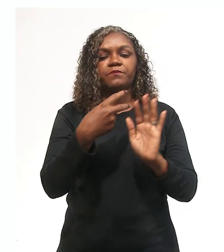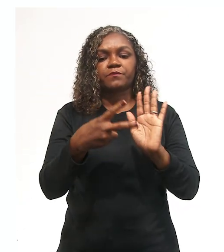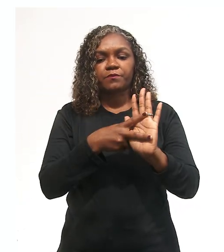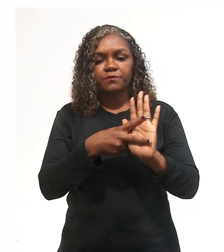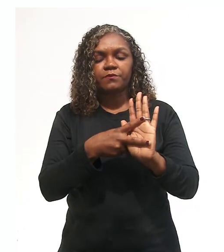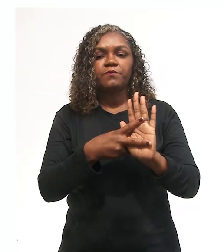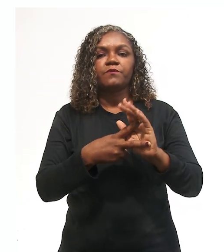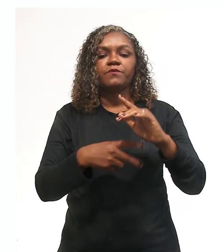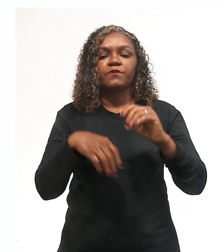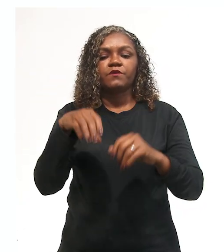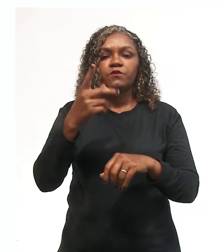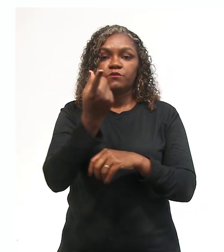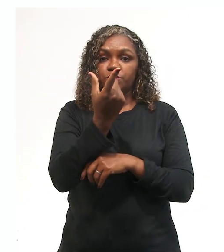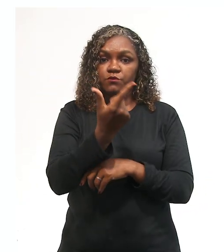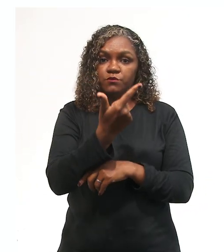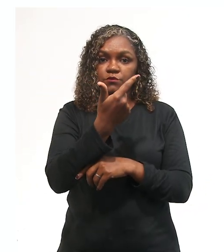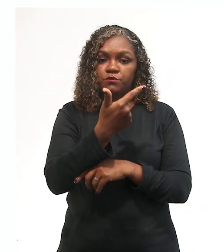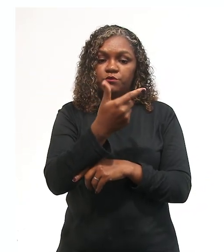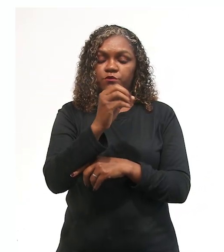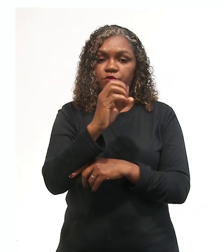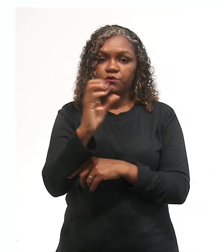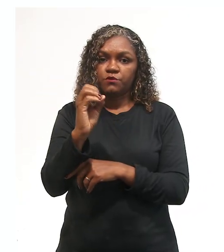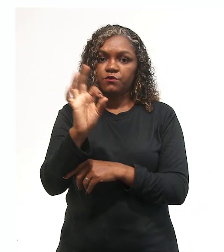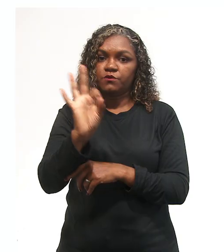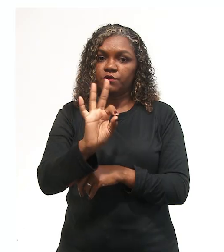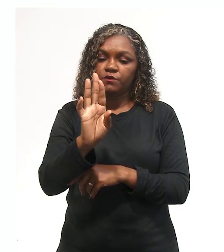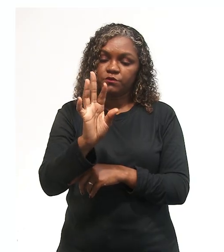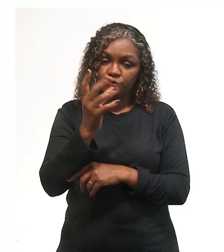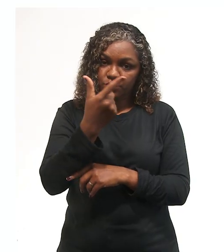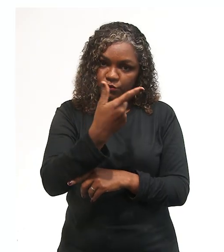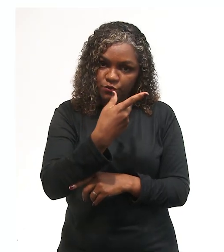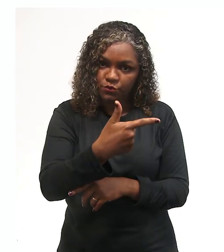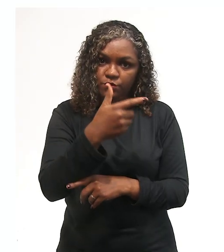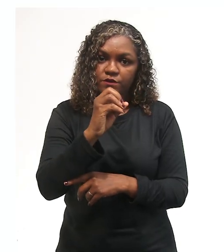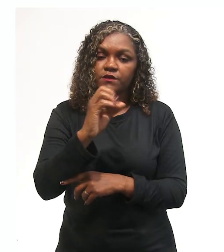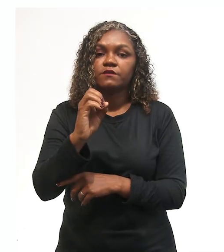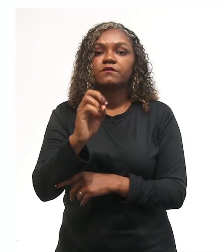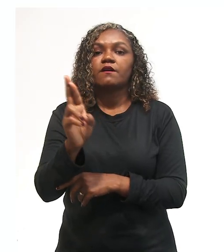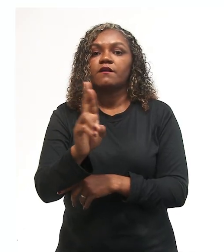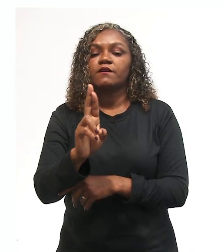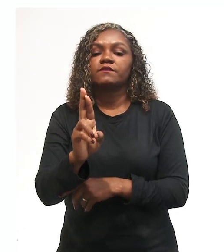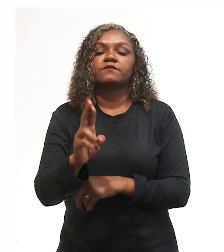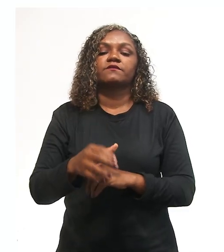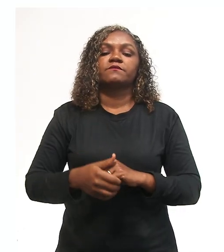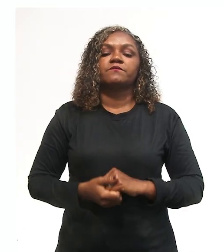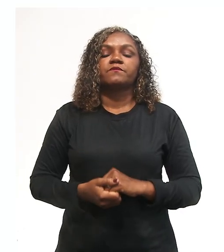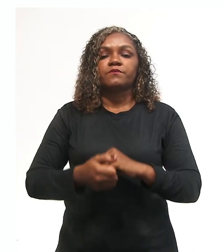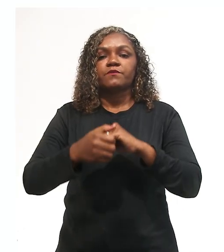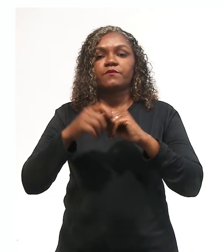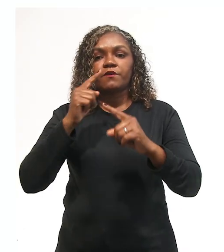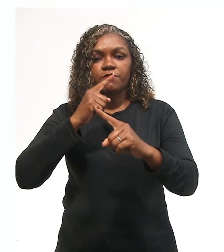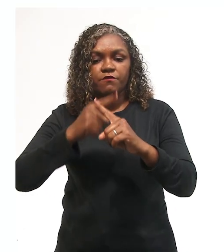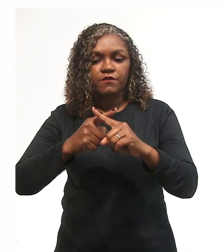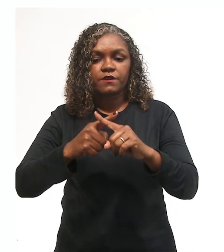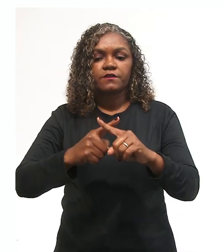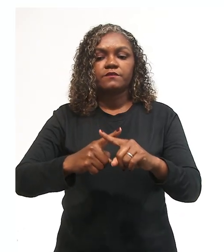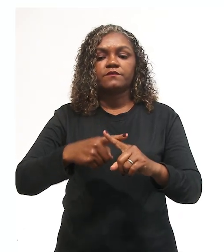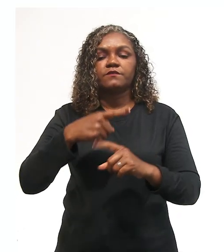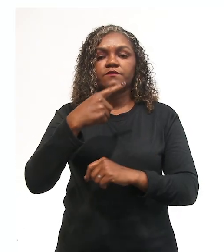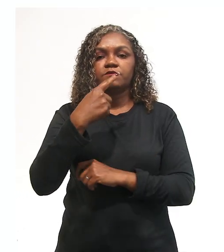igual a R$200 vezes 1 mais a taxa